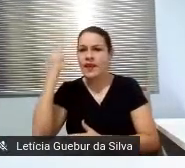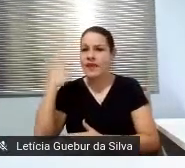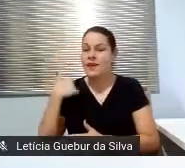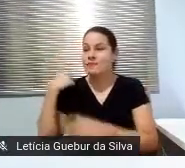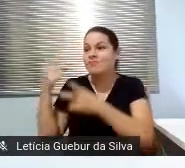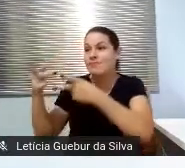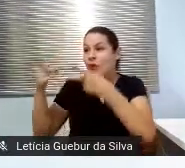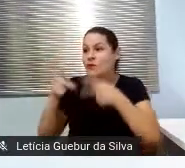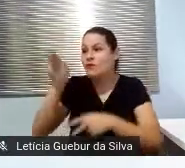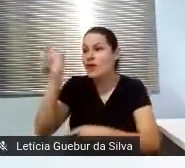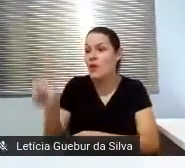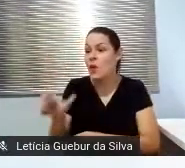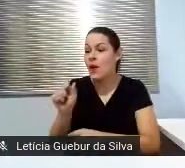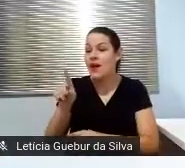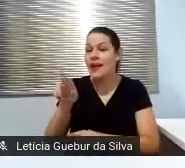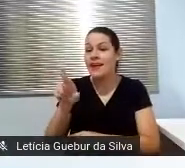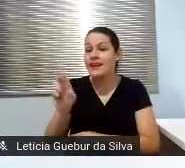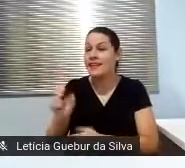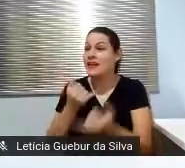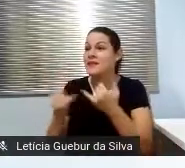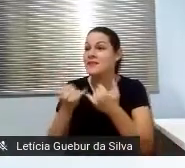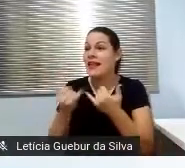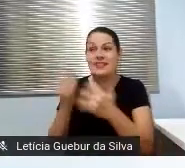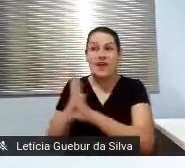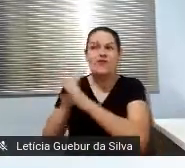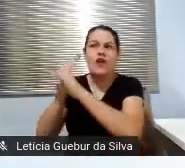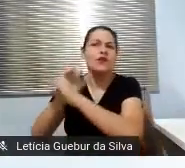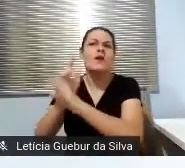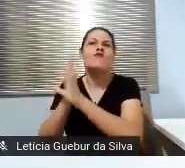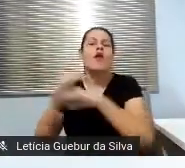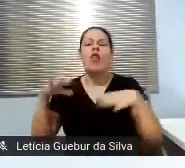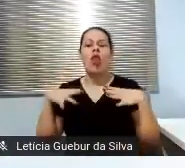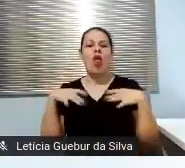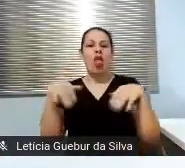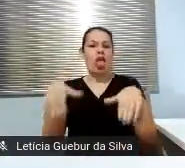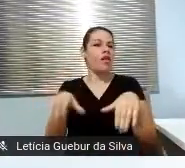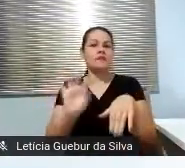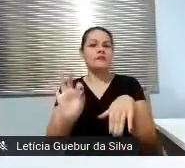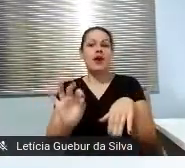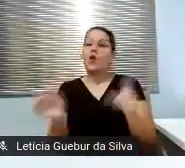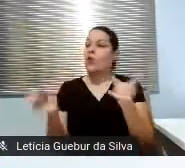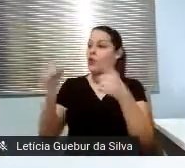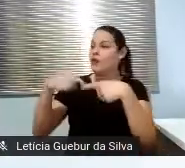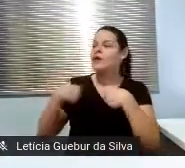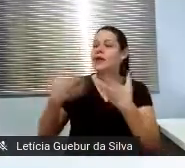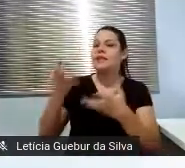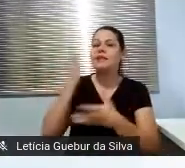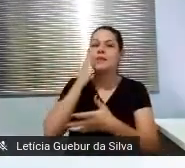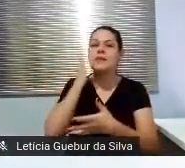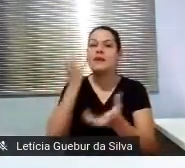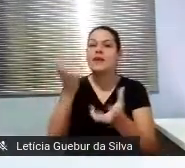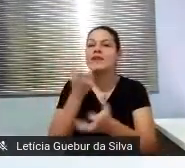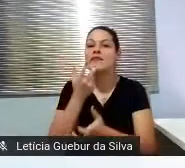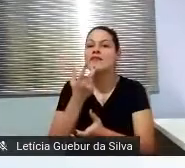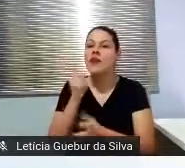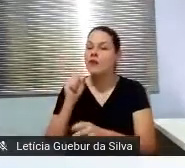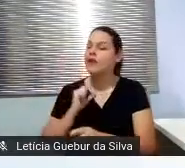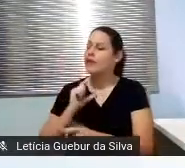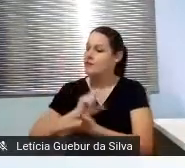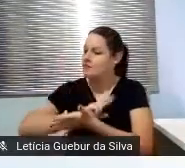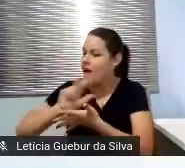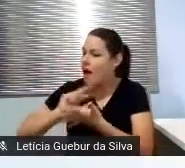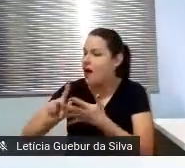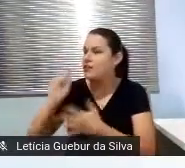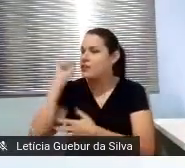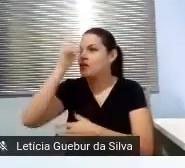lá voando, sabe? Não é voando sem fazer nada, não. É ao contrário, eu quero dizer que com muita dificuldade,